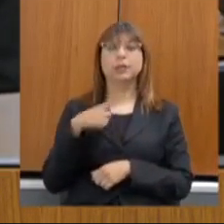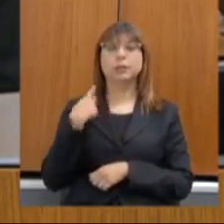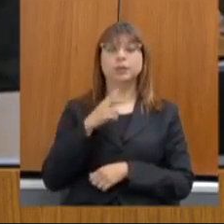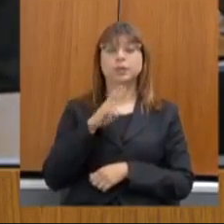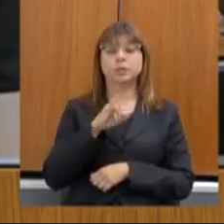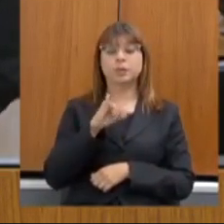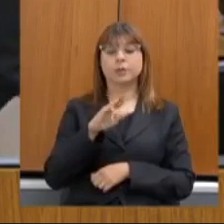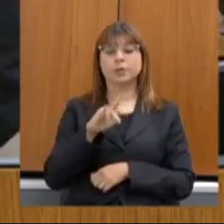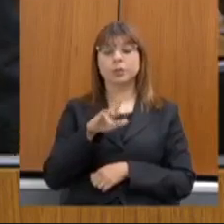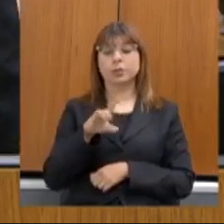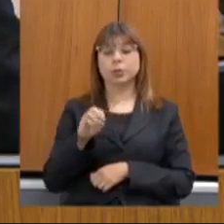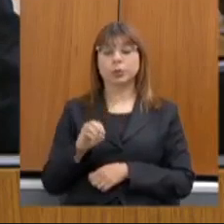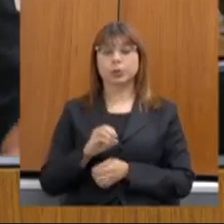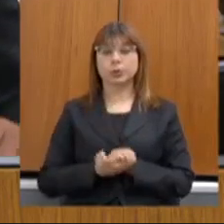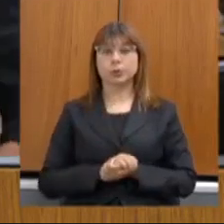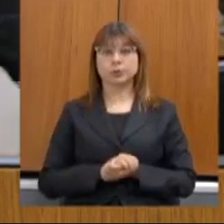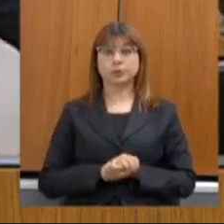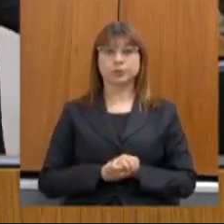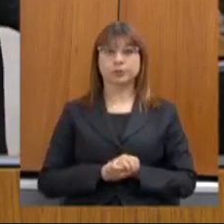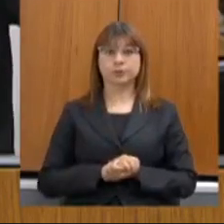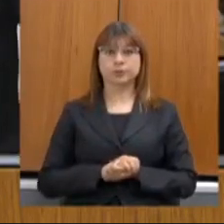deputado Virgílio Guimarães